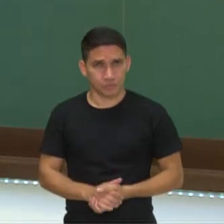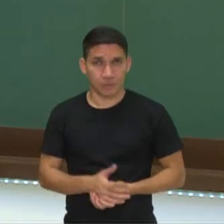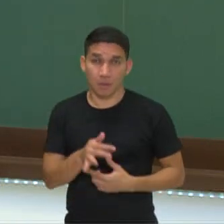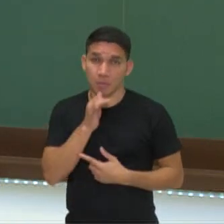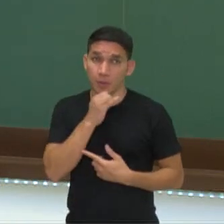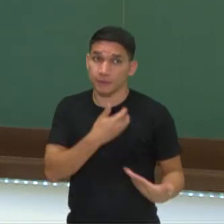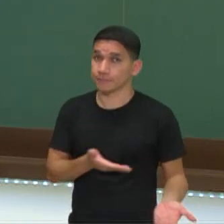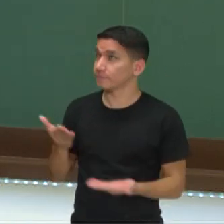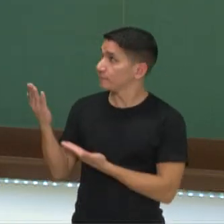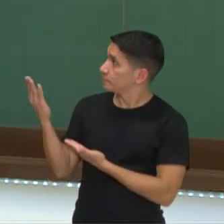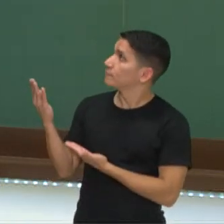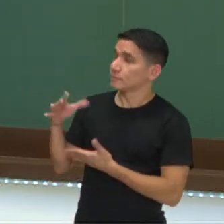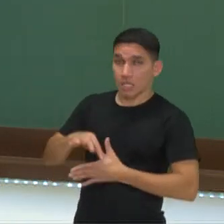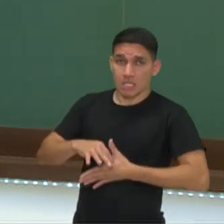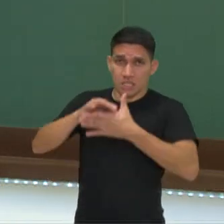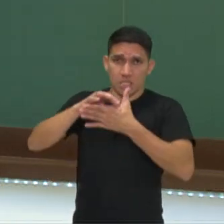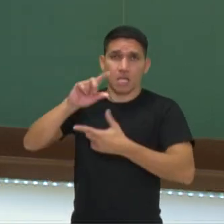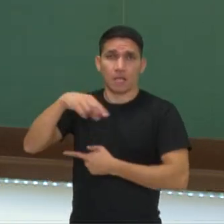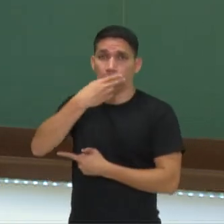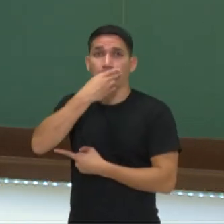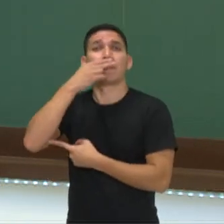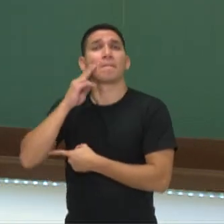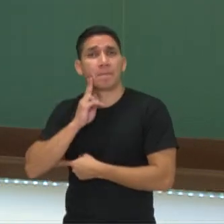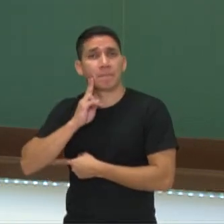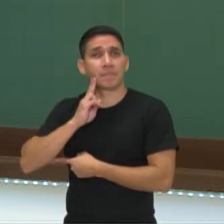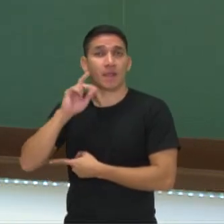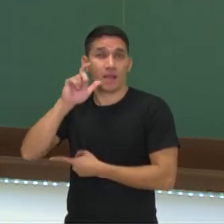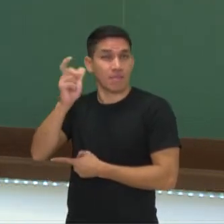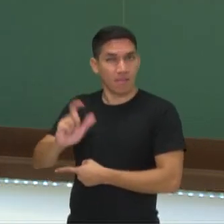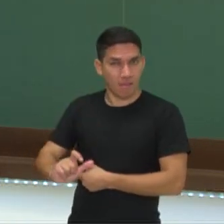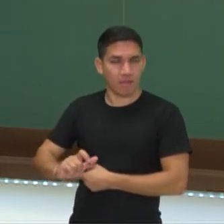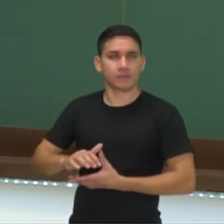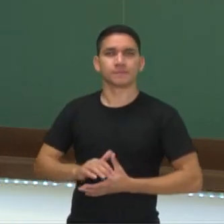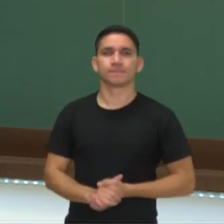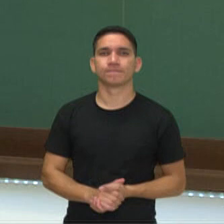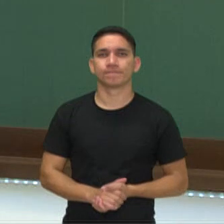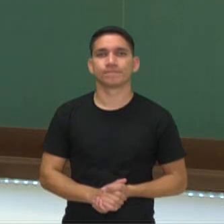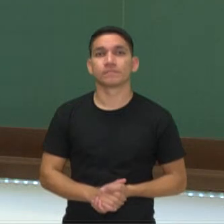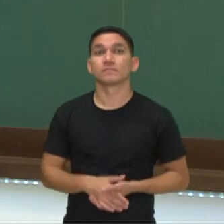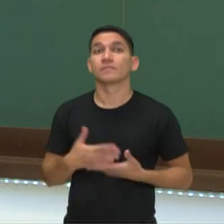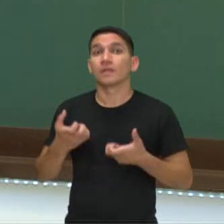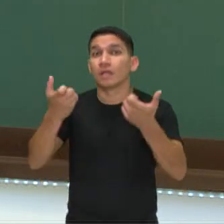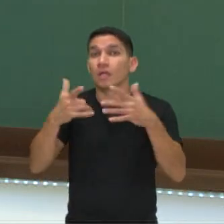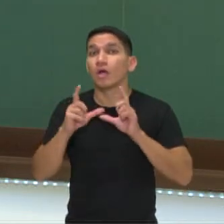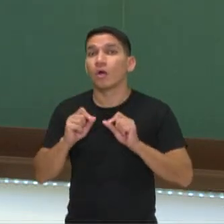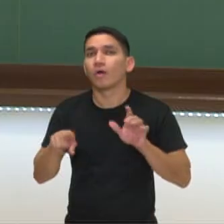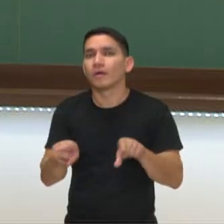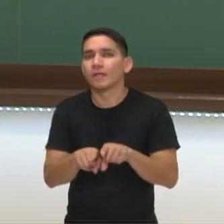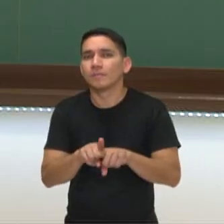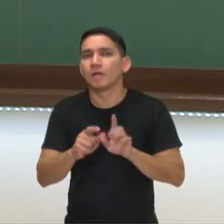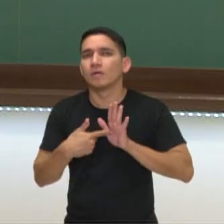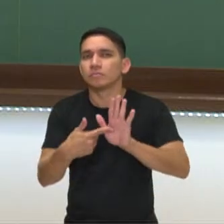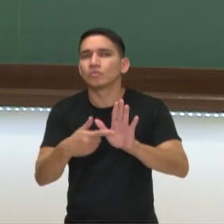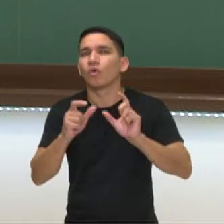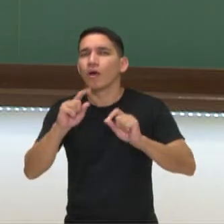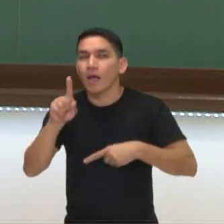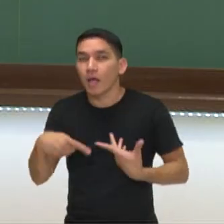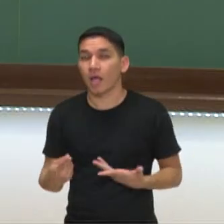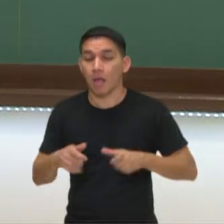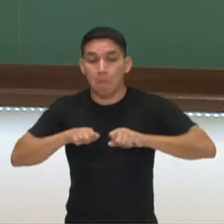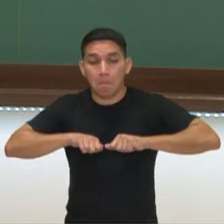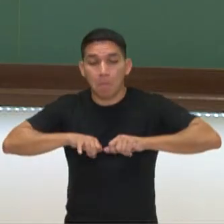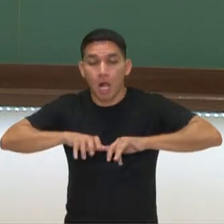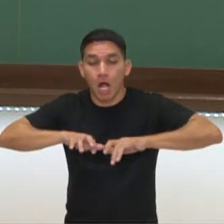nessa imagem sua do líder italiano Benito Mussolini falando com o povo. Expansionismo territorial. Então a ideia